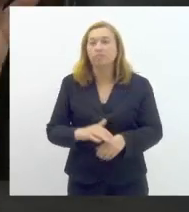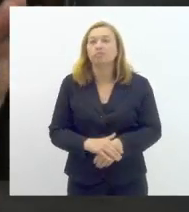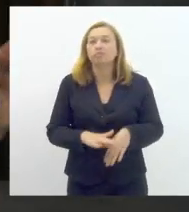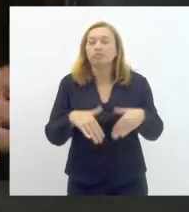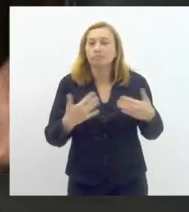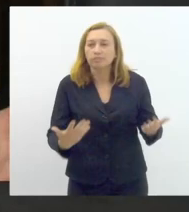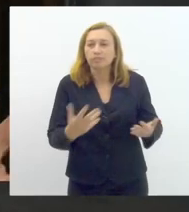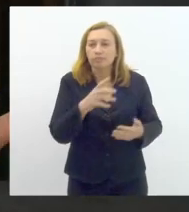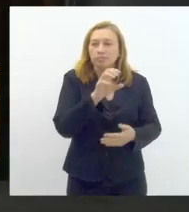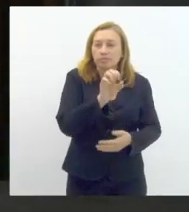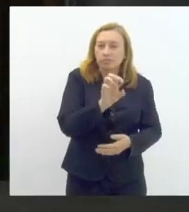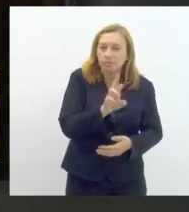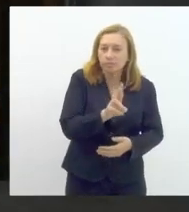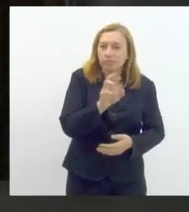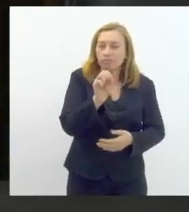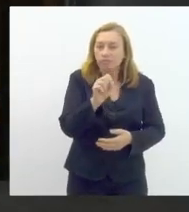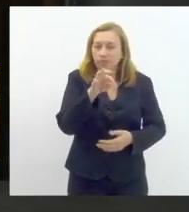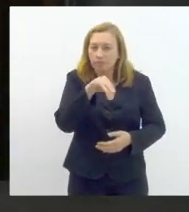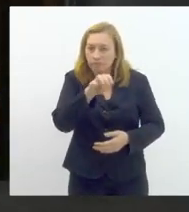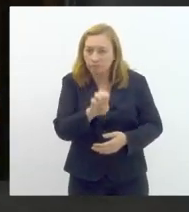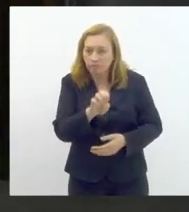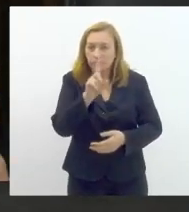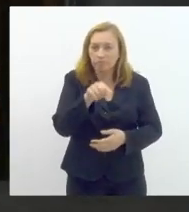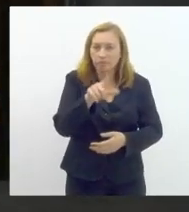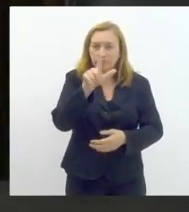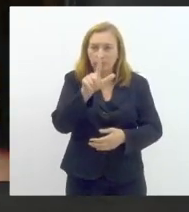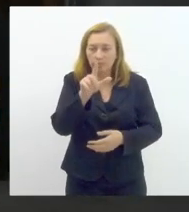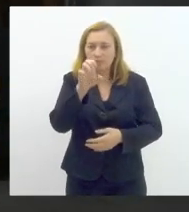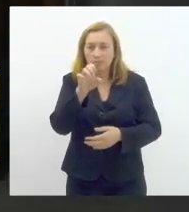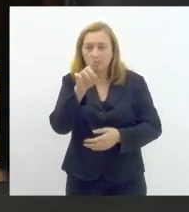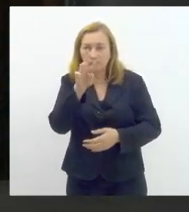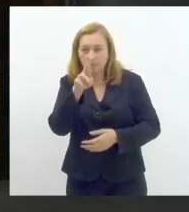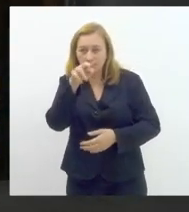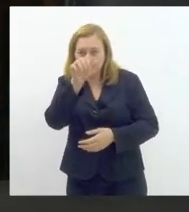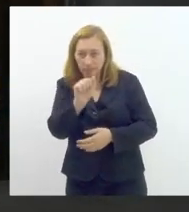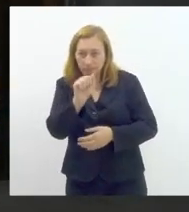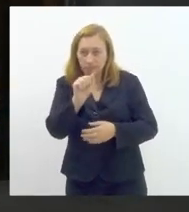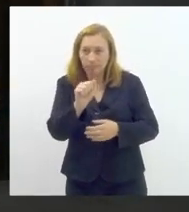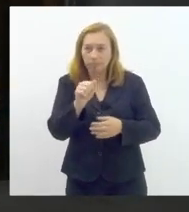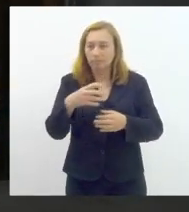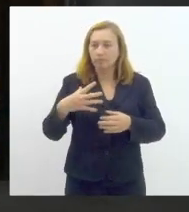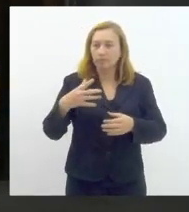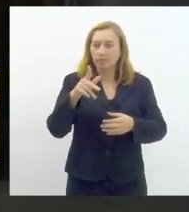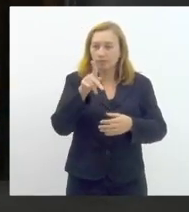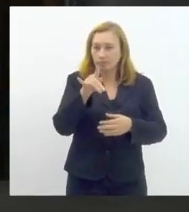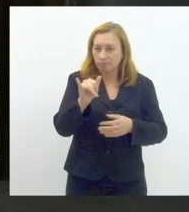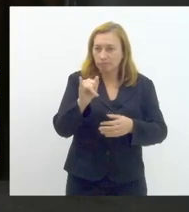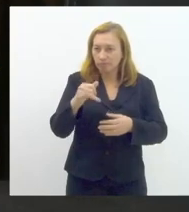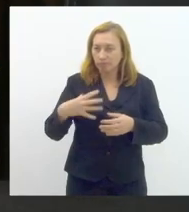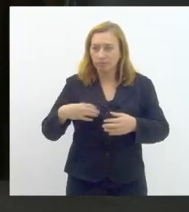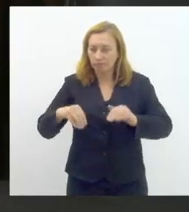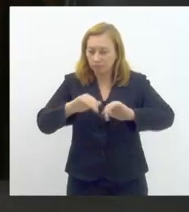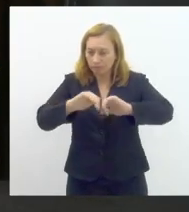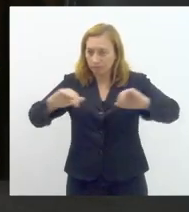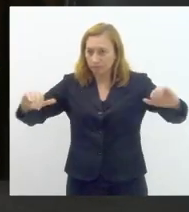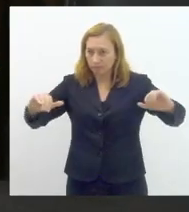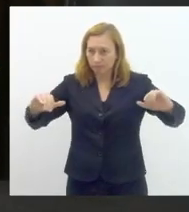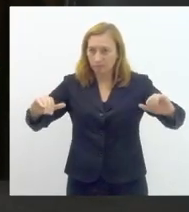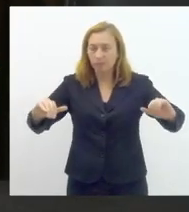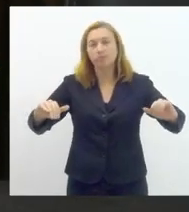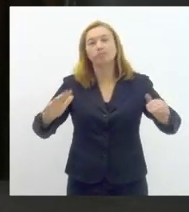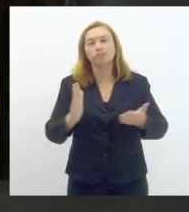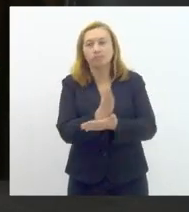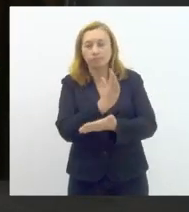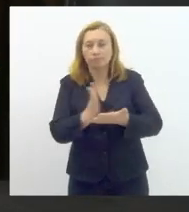Então, a hanseníase é lepra. E você pegava os pais e afastava um dos filhos. Muitas das vezes, quando tinha uma